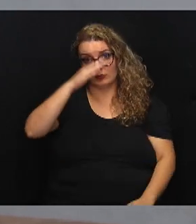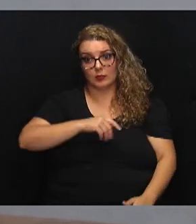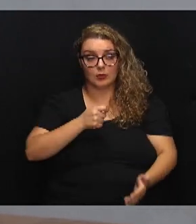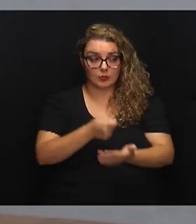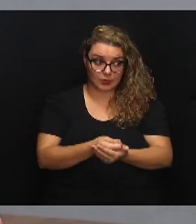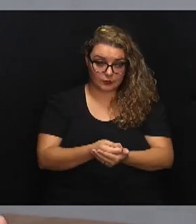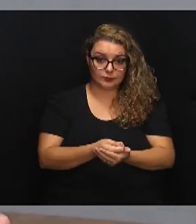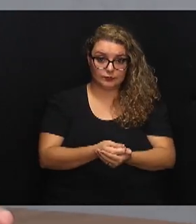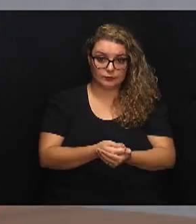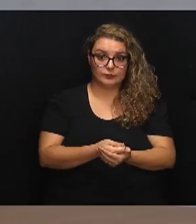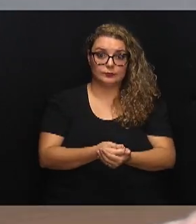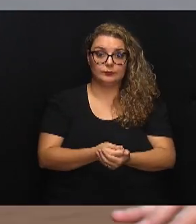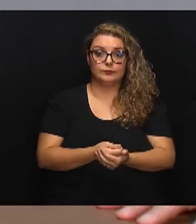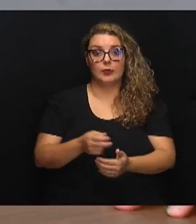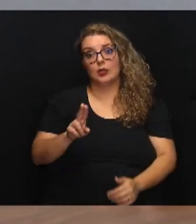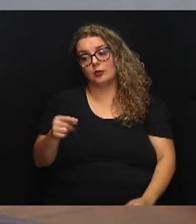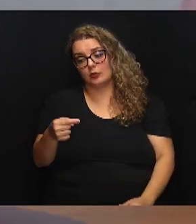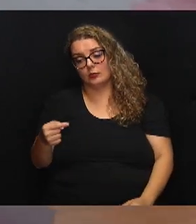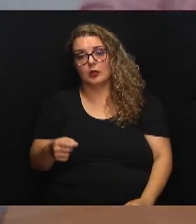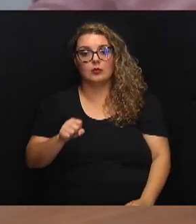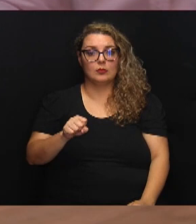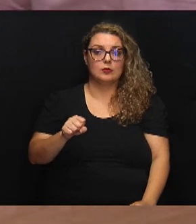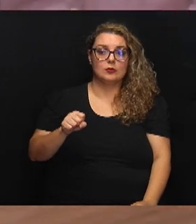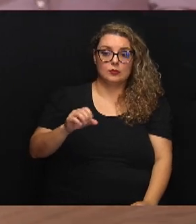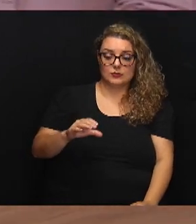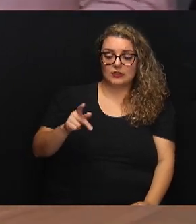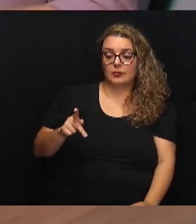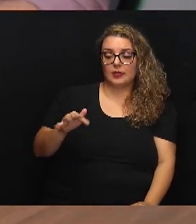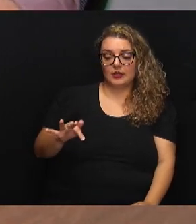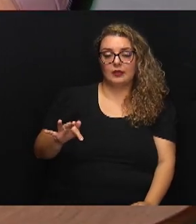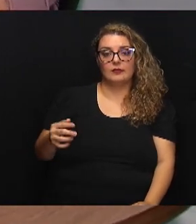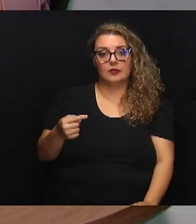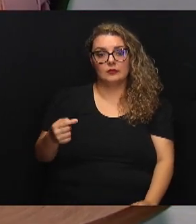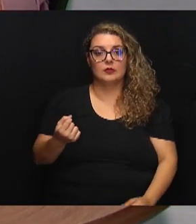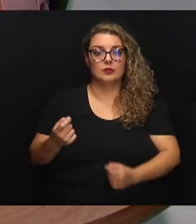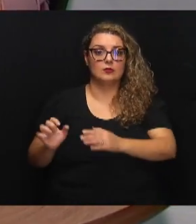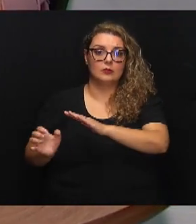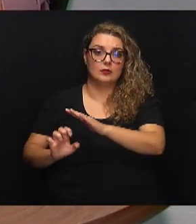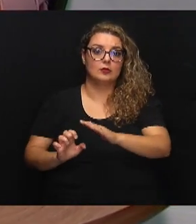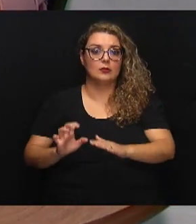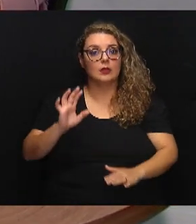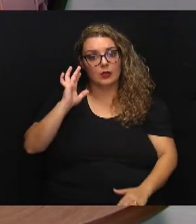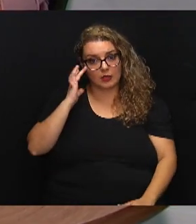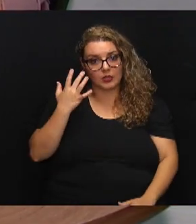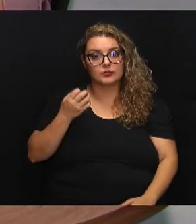com um nome negativado, um CPF negativado em alguma dessas empresas, tá? Acho que é bom a gente